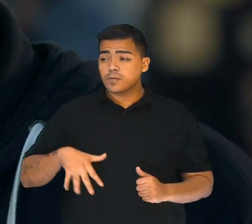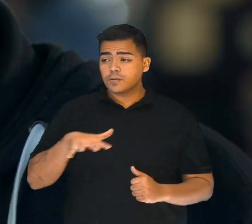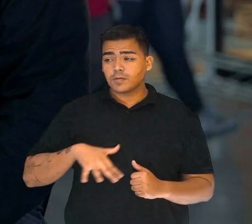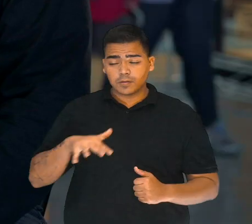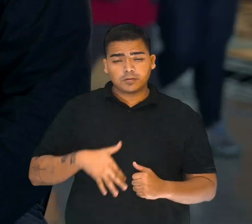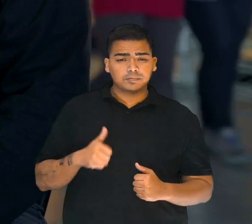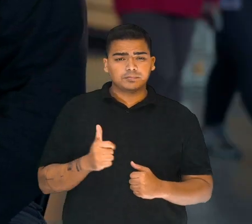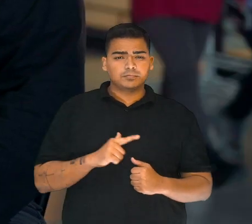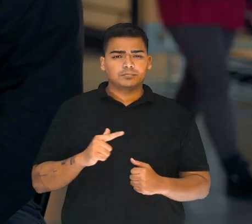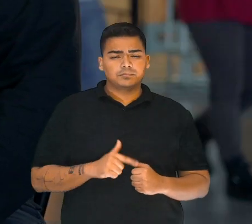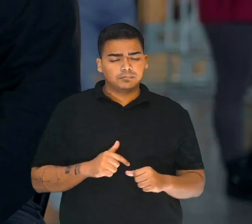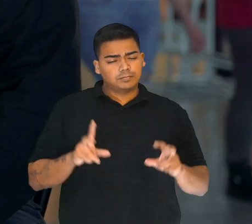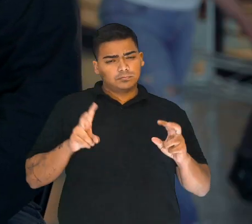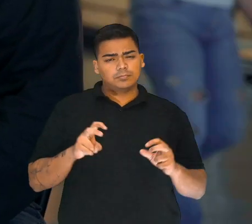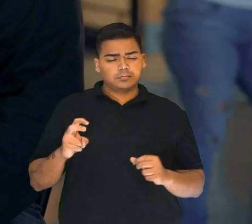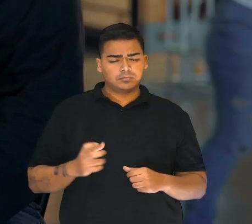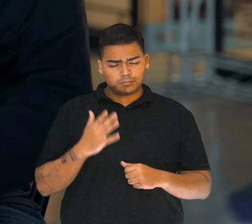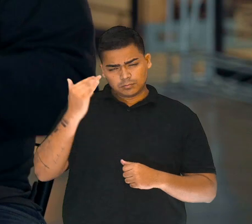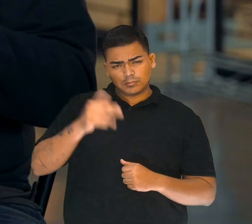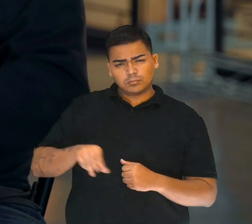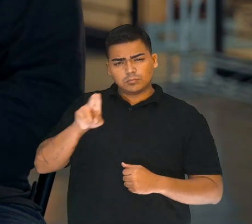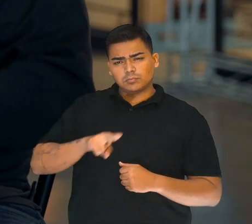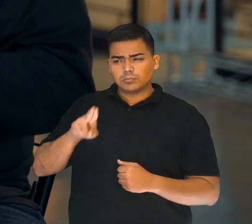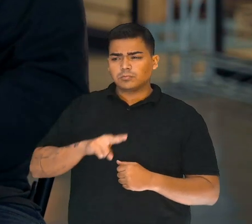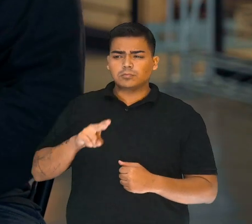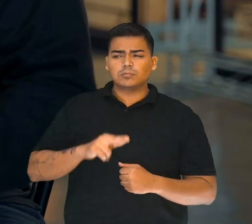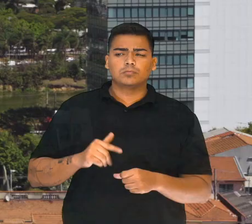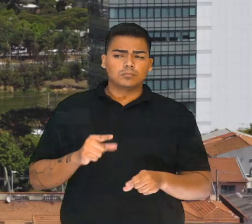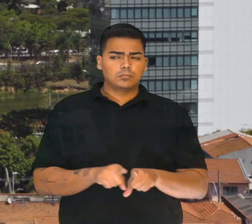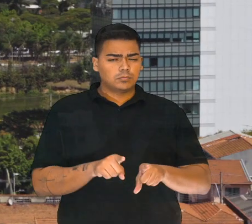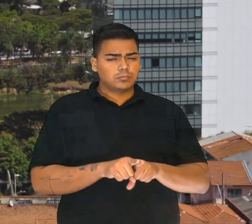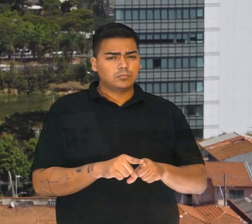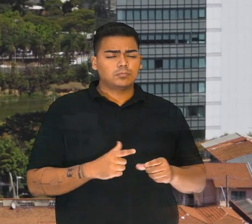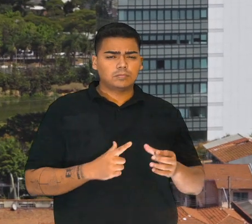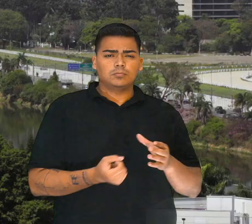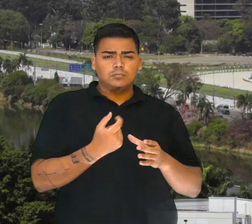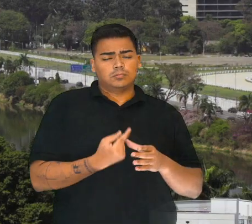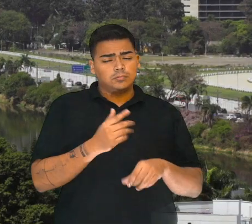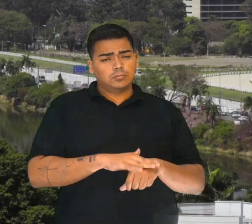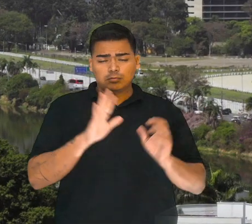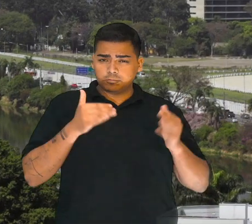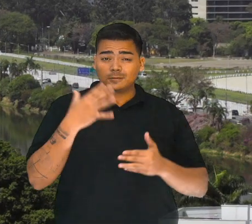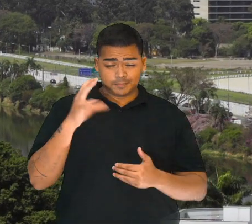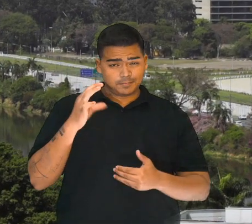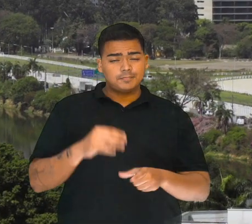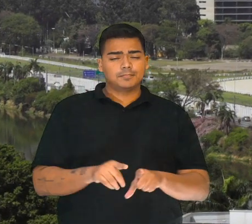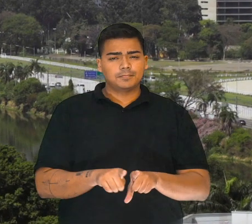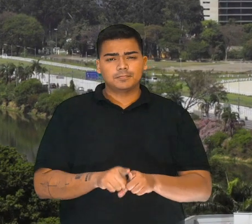as áreas, sejam temas de tendências, coisas novas que estão surgindo, NFT, blockchain, até aquelas deep techs, startups mais